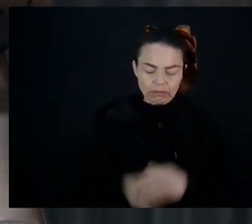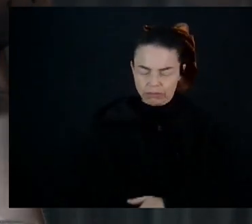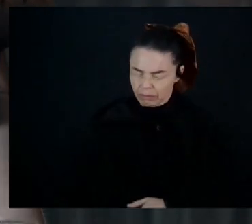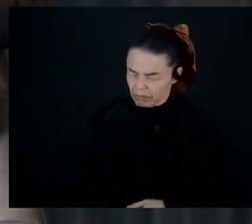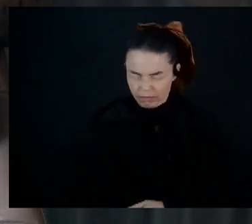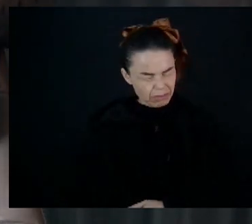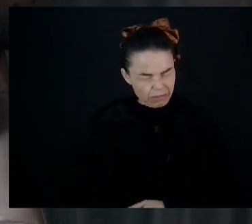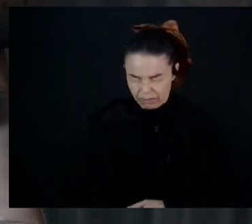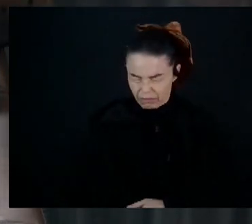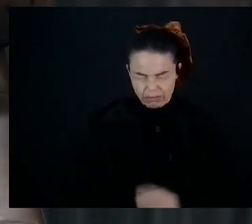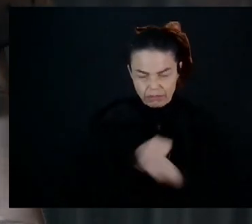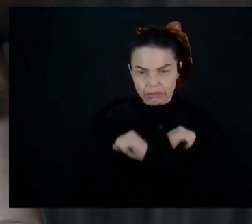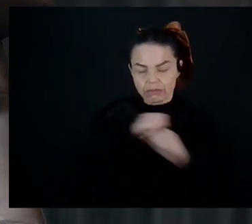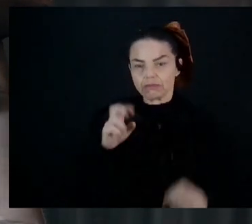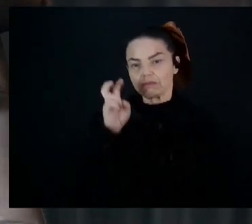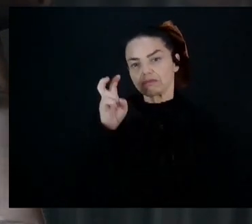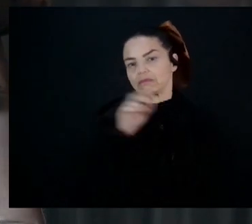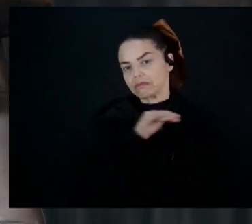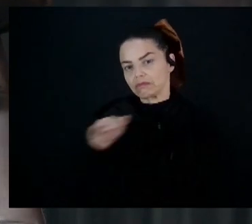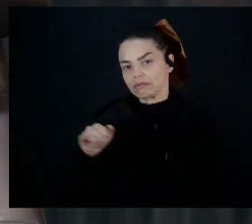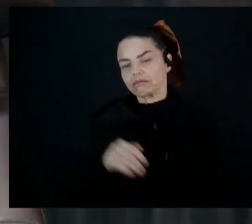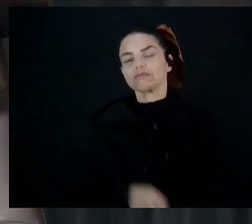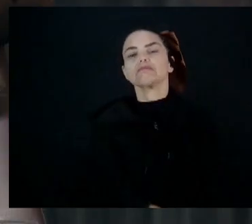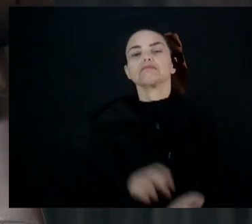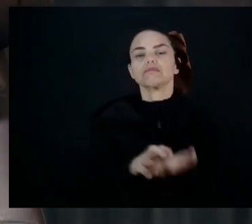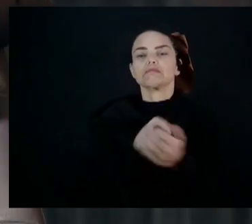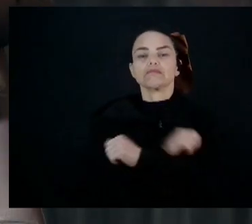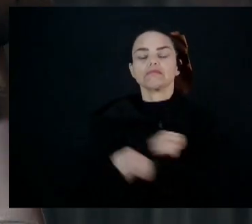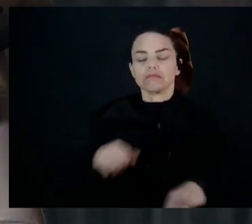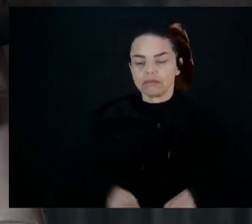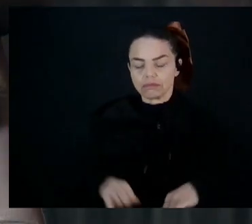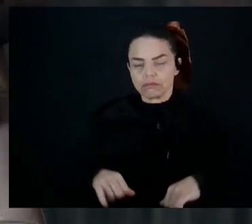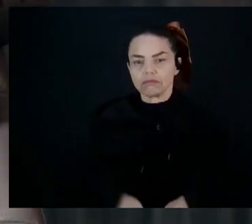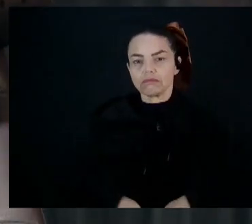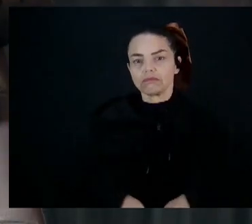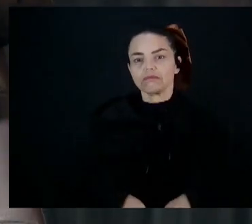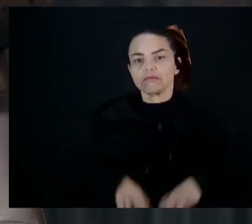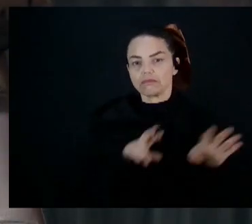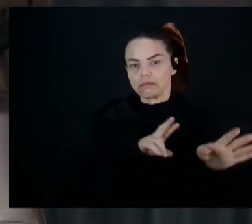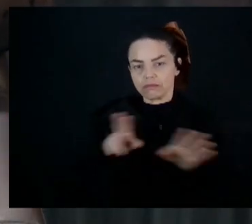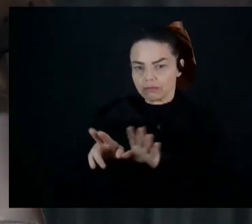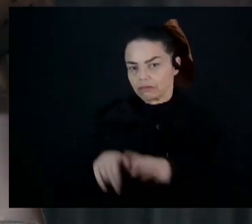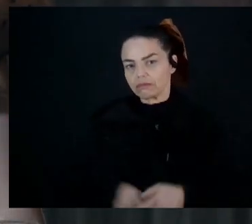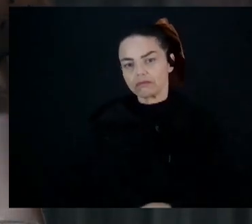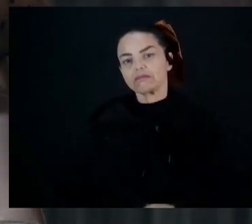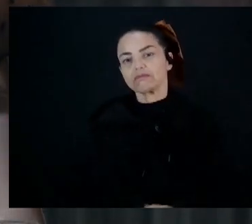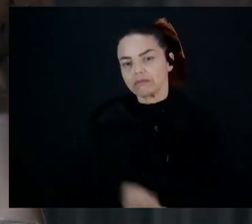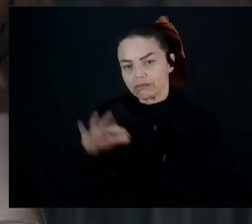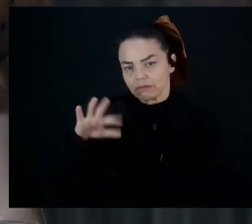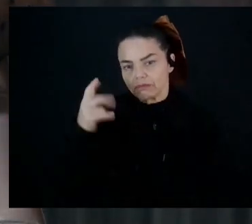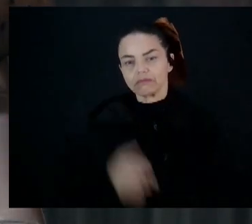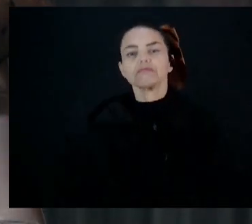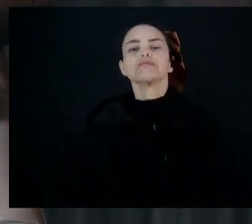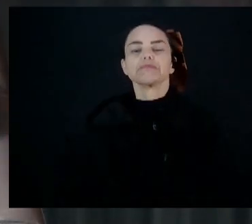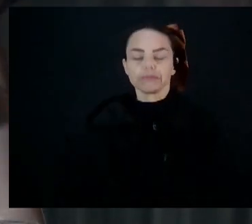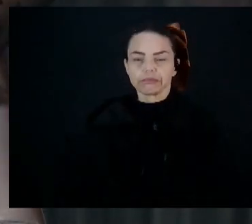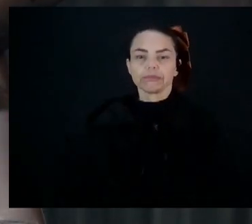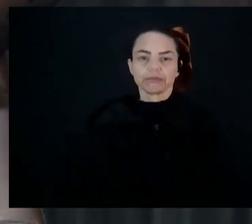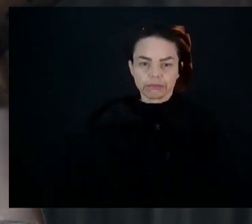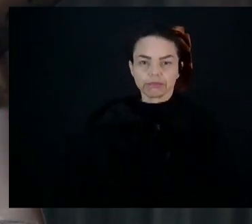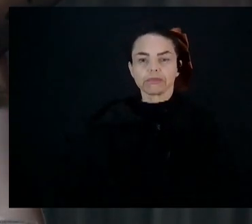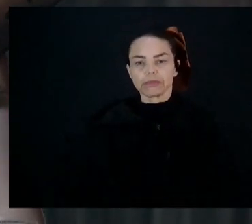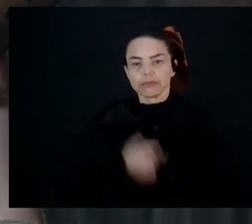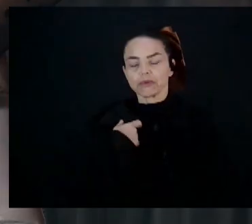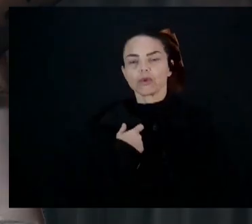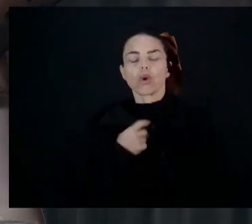às 5h30 da manhã, 6 horas da manhã. Eu já estou sofrendo durante uma semana para quando isso vai acontecer. Então, é gerenciar